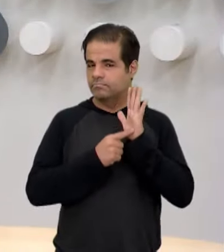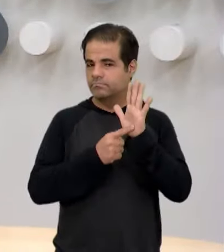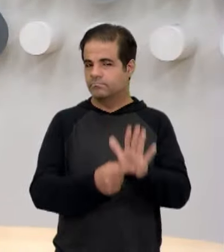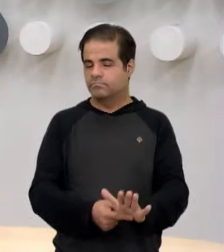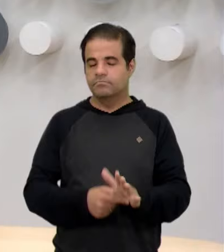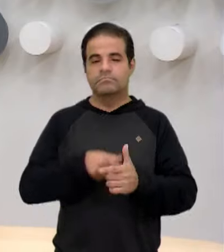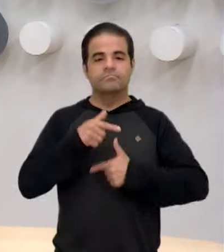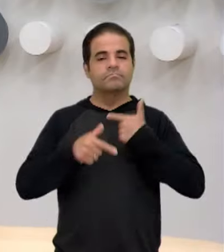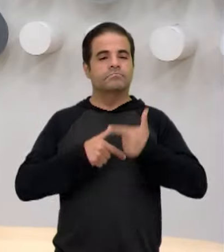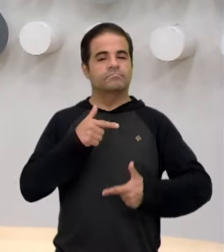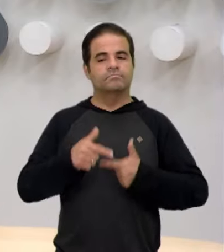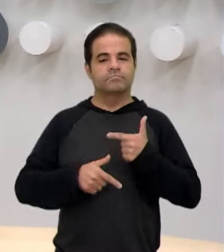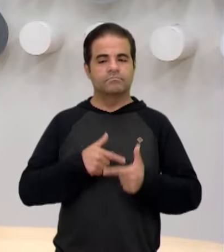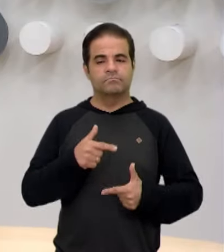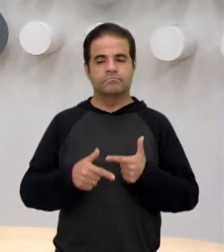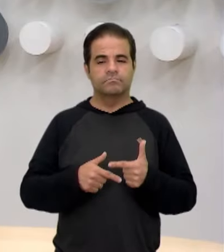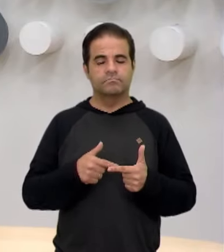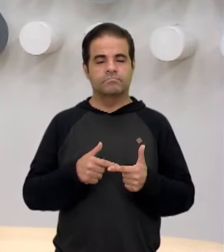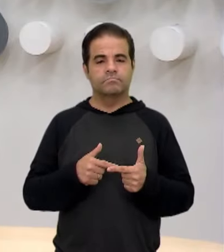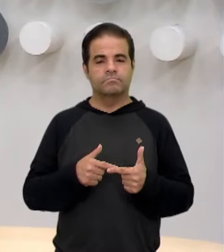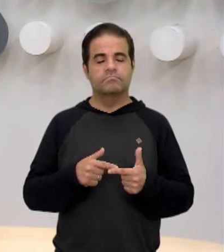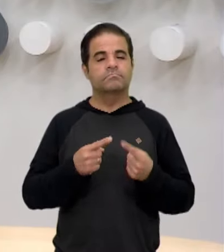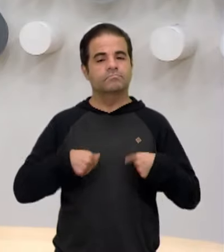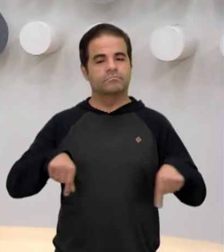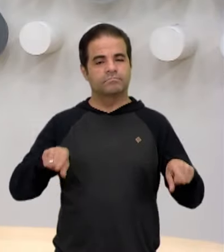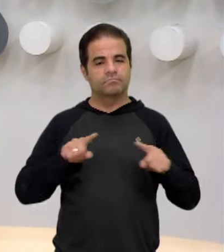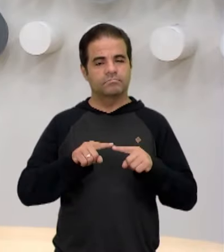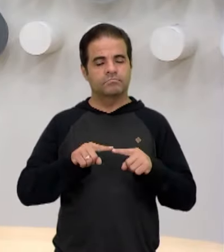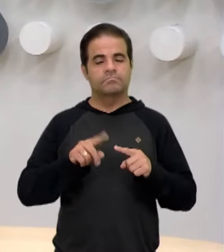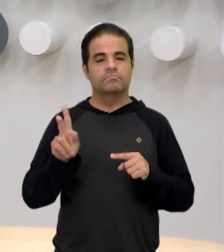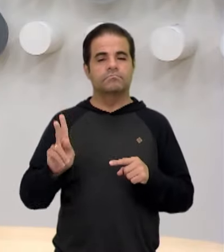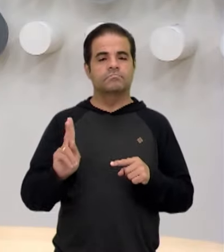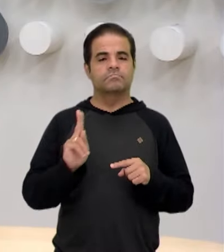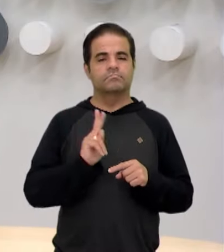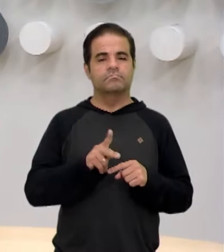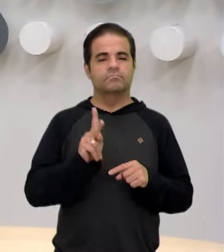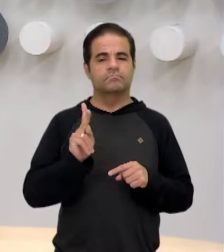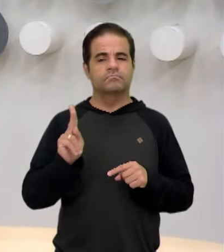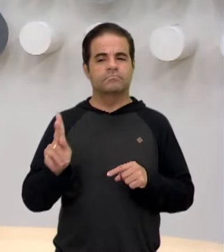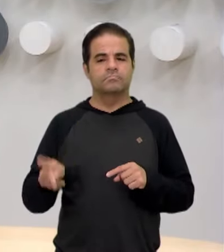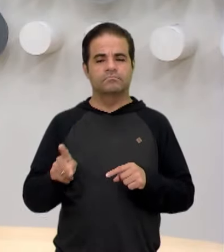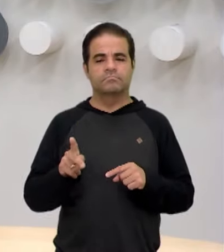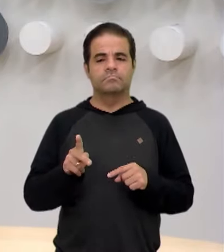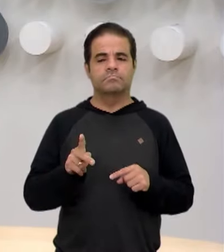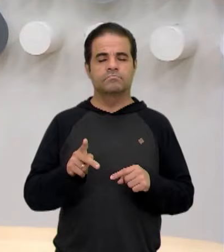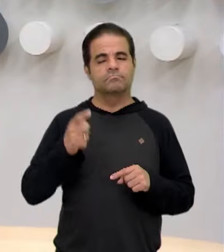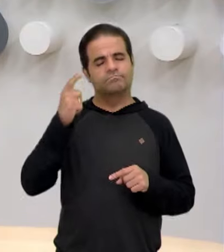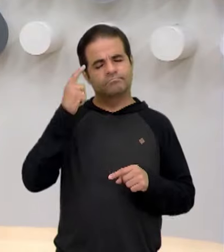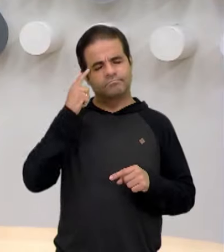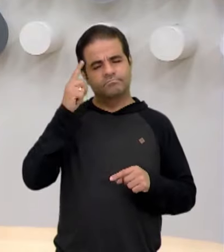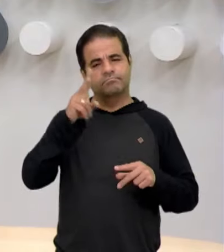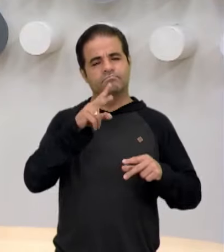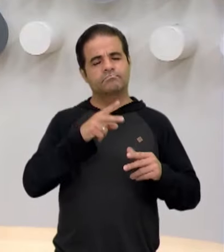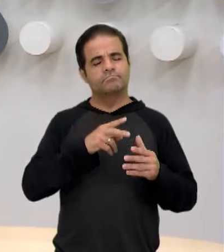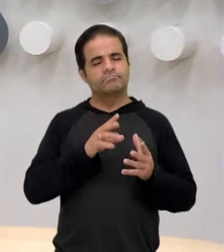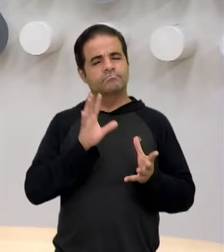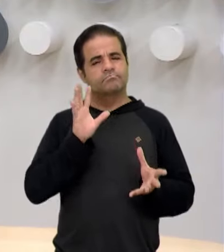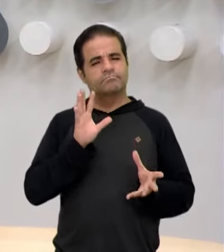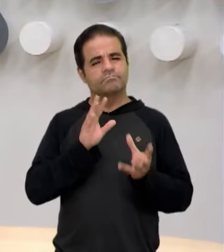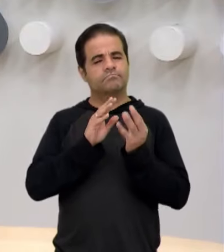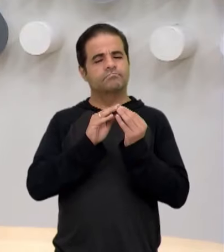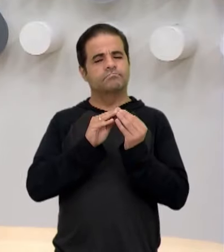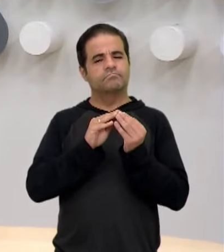seus trabalhos, né? E para nós aqui, professores, é o momento da gente recapitular os conteúdos que a gente já